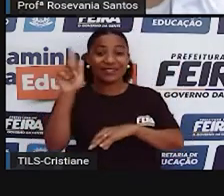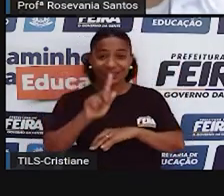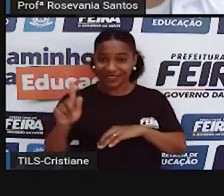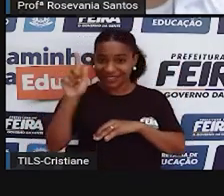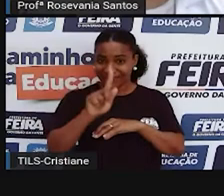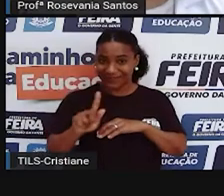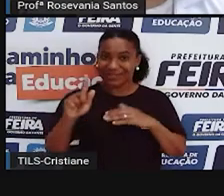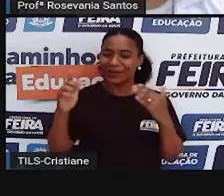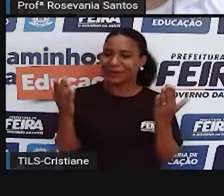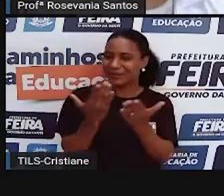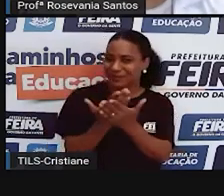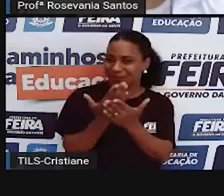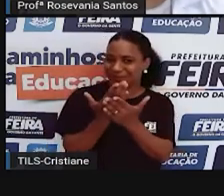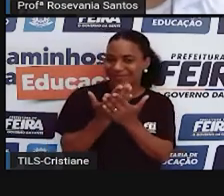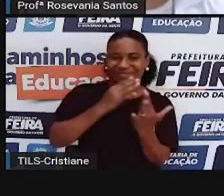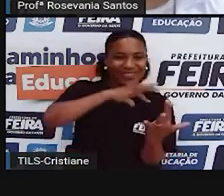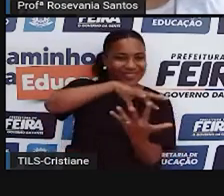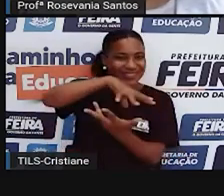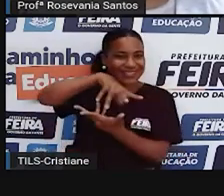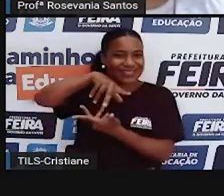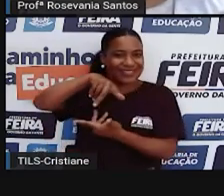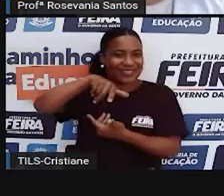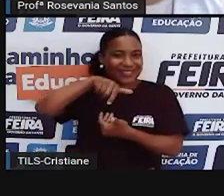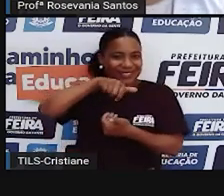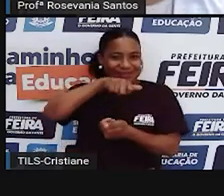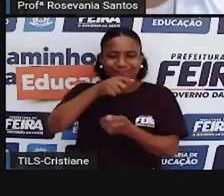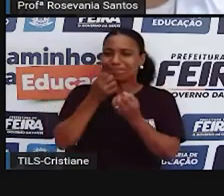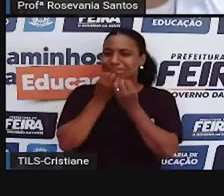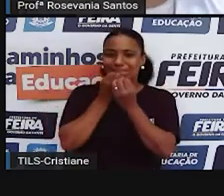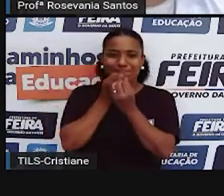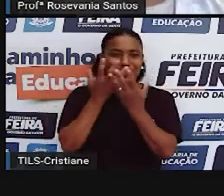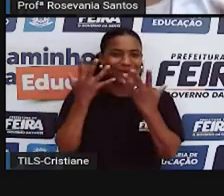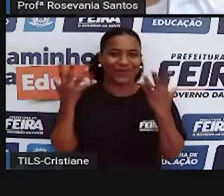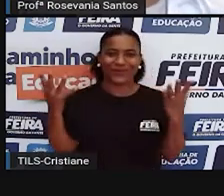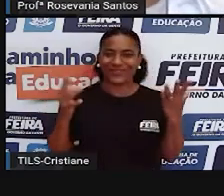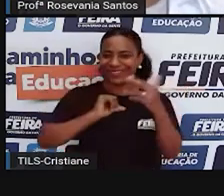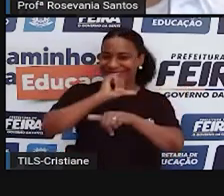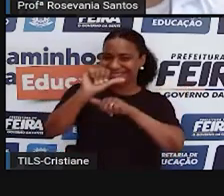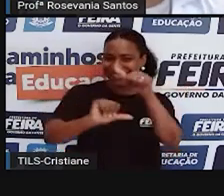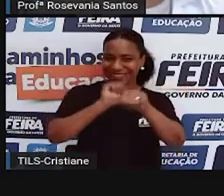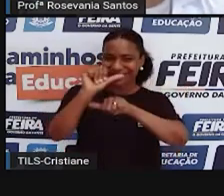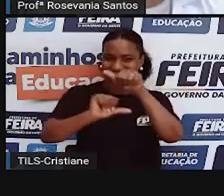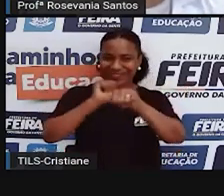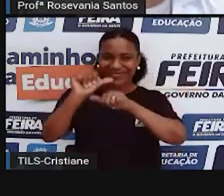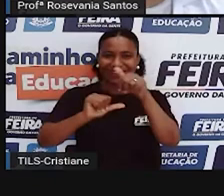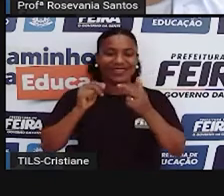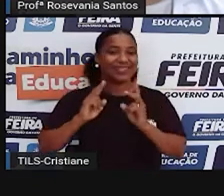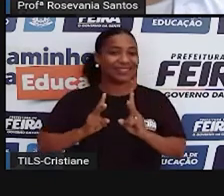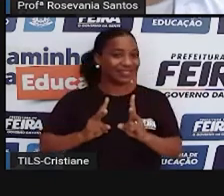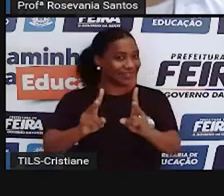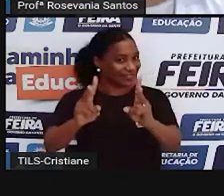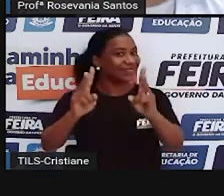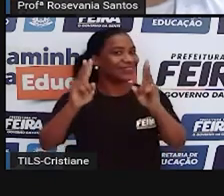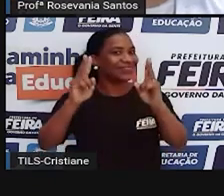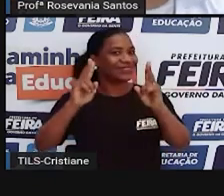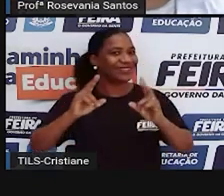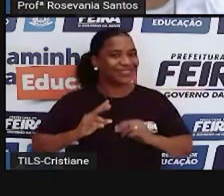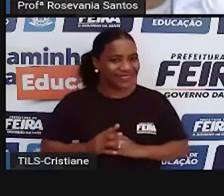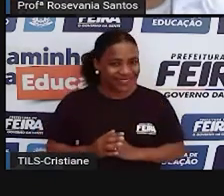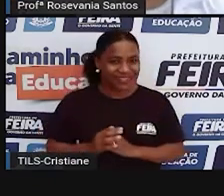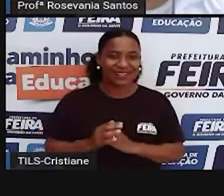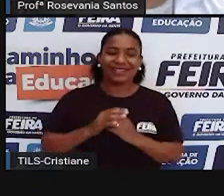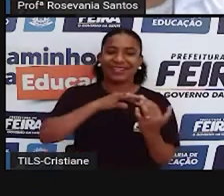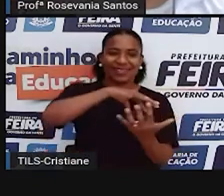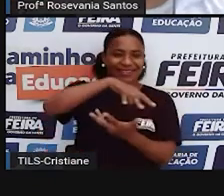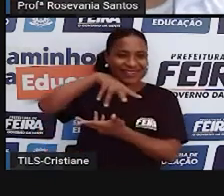ciência que nos fala sobre esse mundo maravilhoso que a gente vive, que a gente transforma, que a gente retransforma todo dia, que fala da